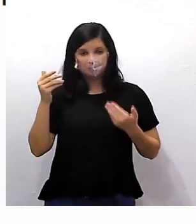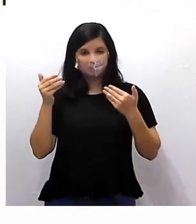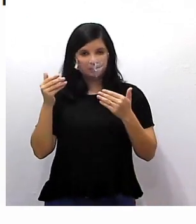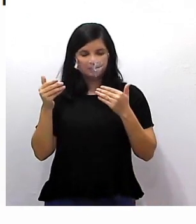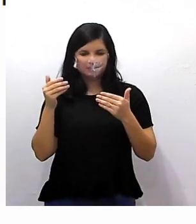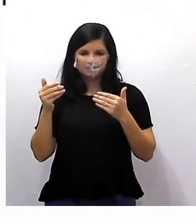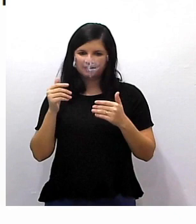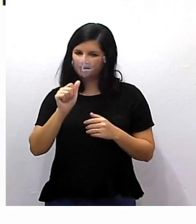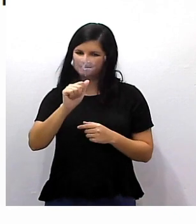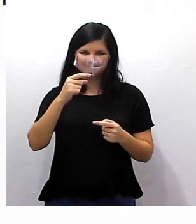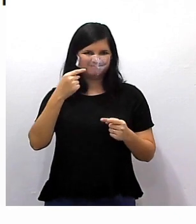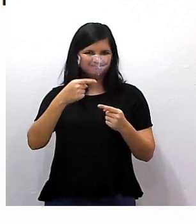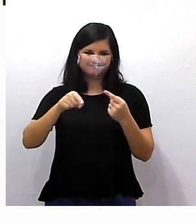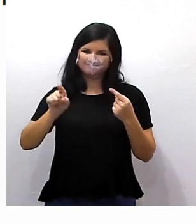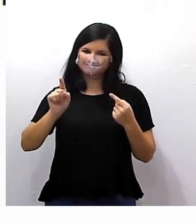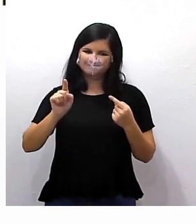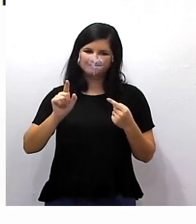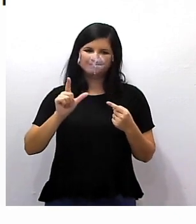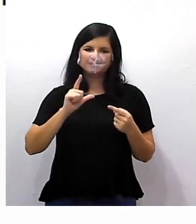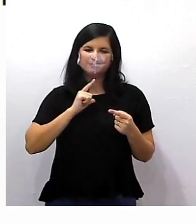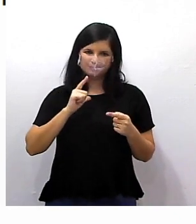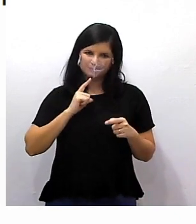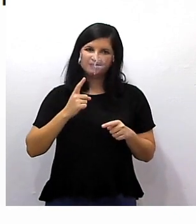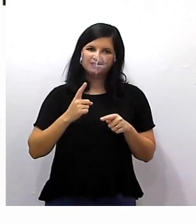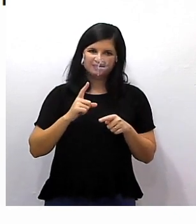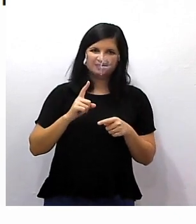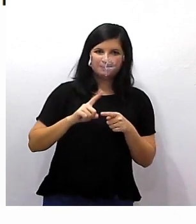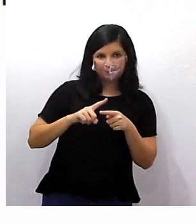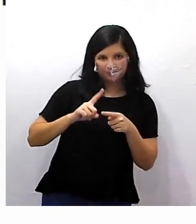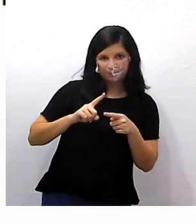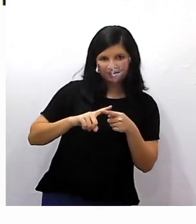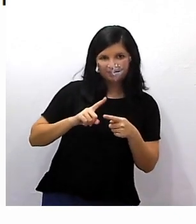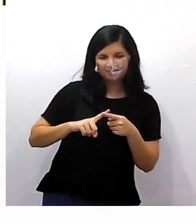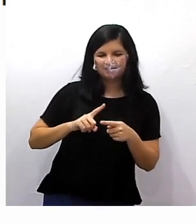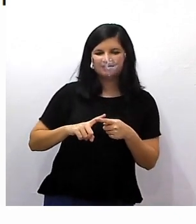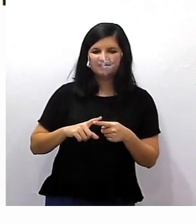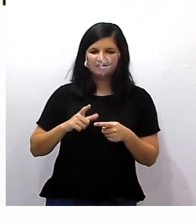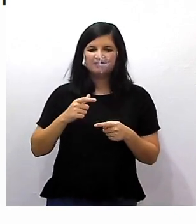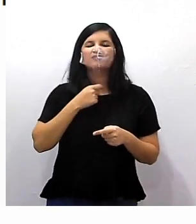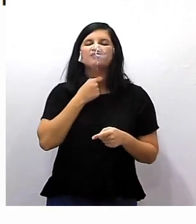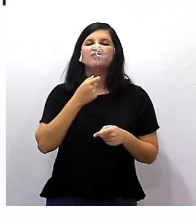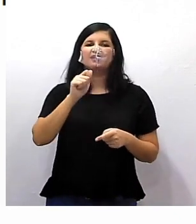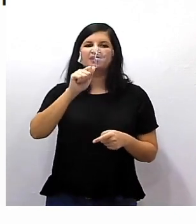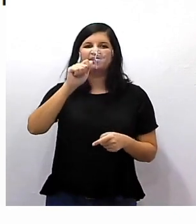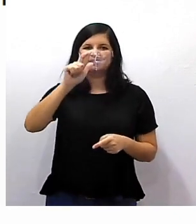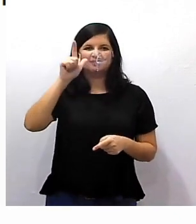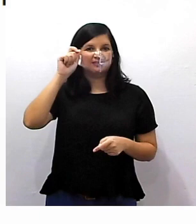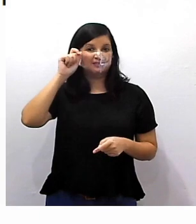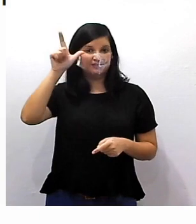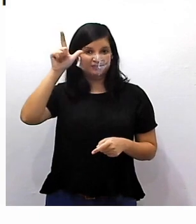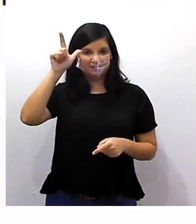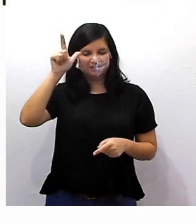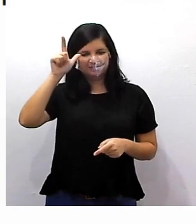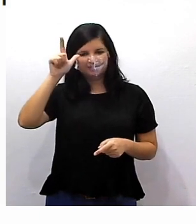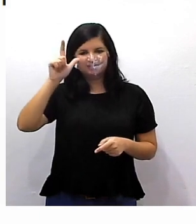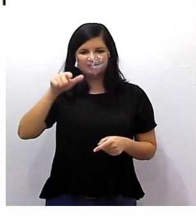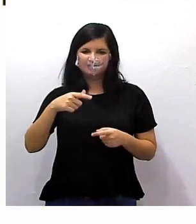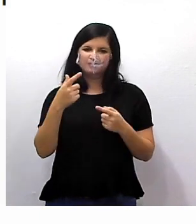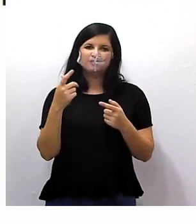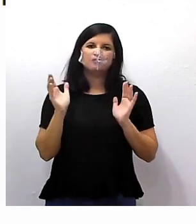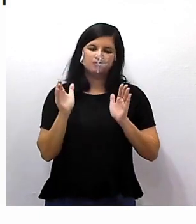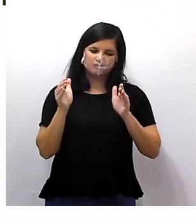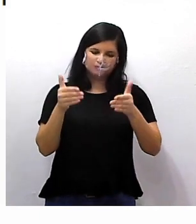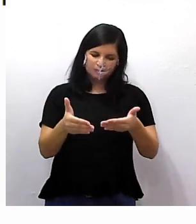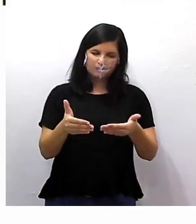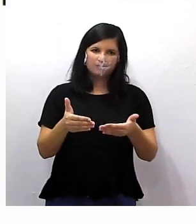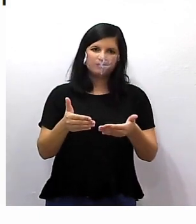time. Não pode ser a letra A, porque aí a gente teria, de fato, a voz ativa, dando ênfase, tá certo, no sujeito, em quem realizou. E o foco da voz